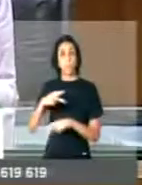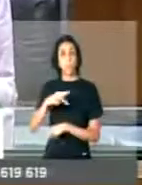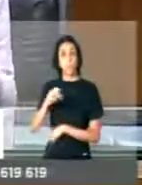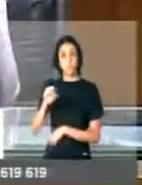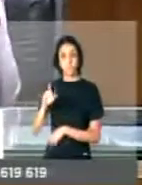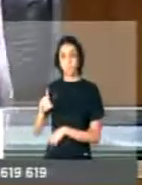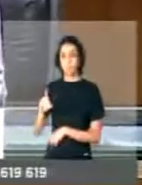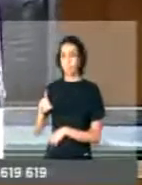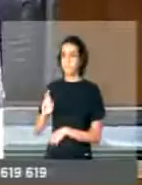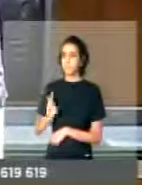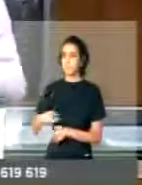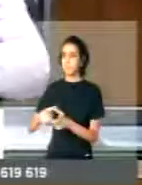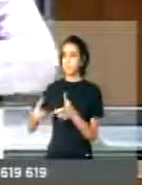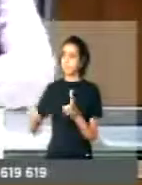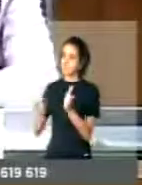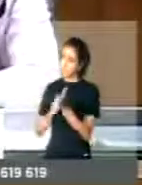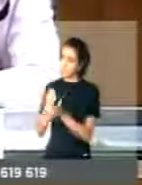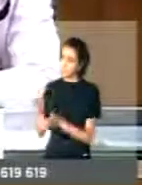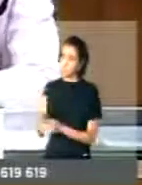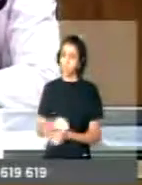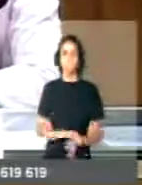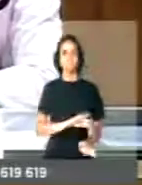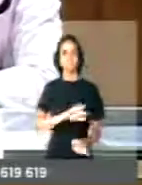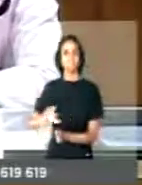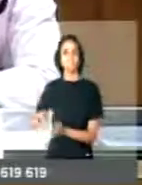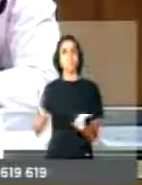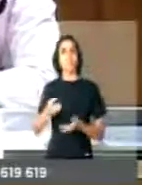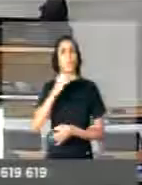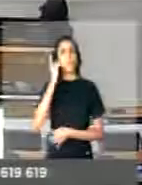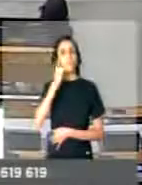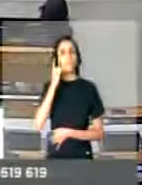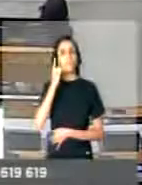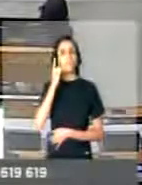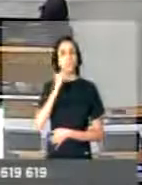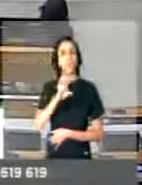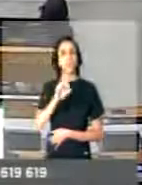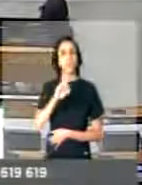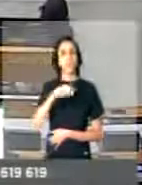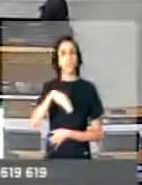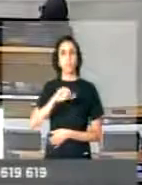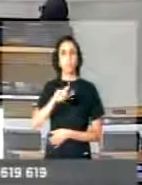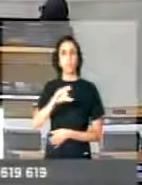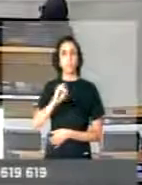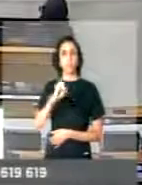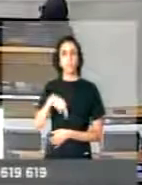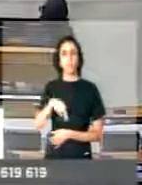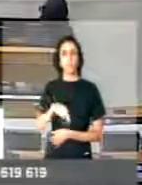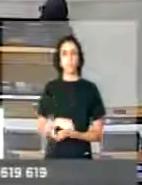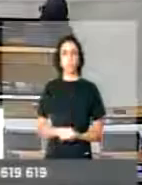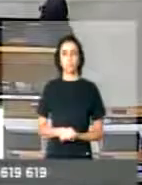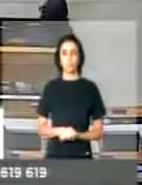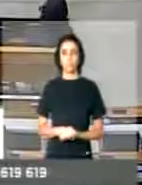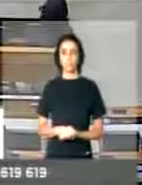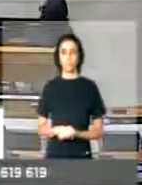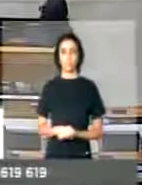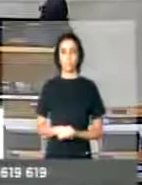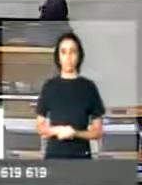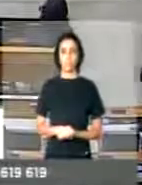vez maior. Parabéns, Passarinho. Com a palavra, o nobre deputado Edmilson Rodrigues.